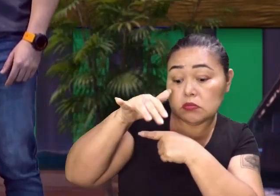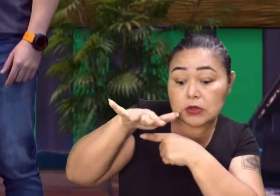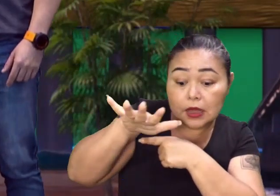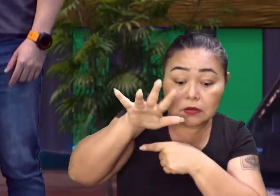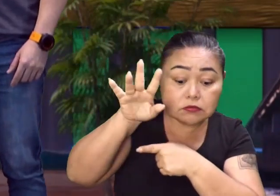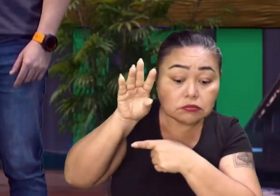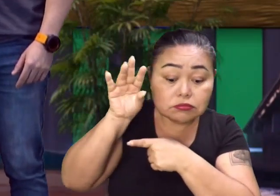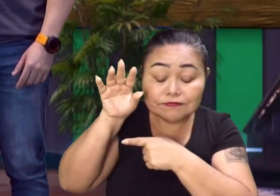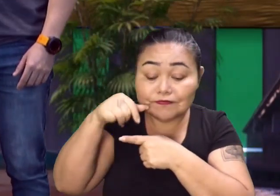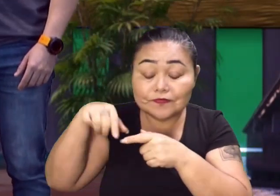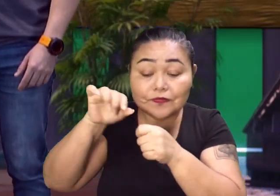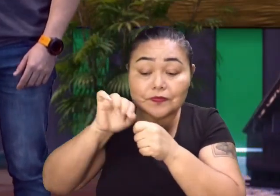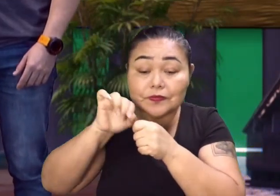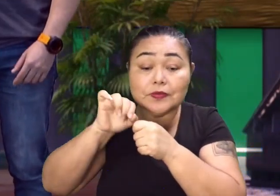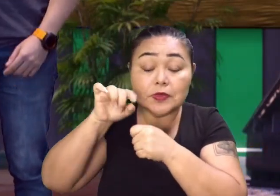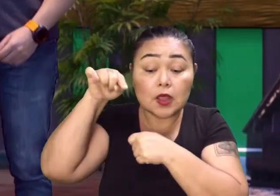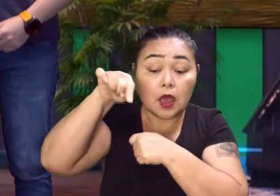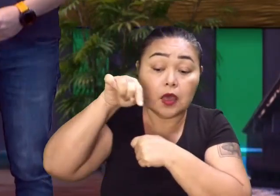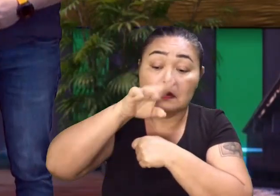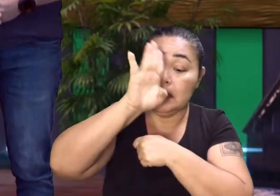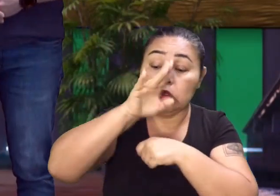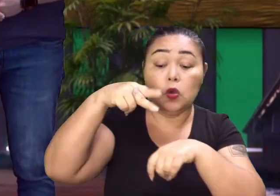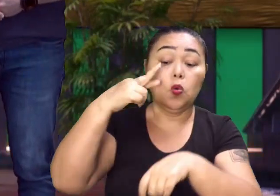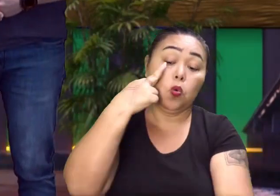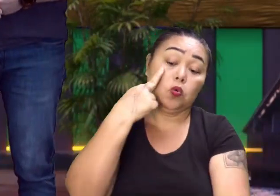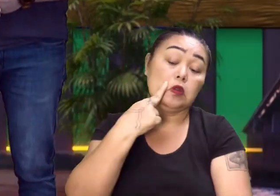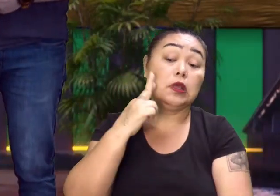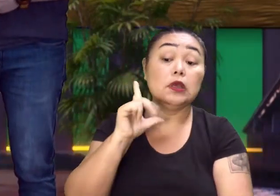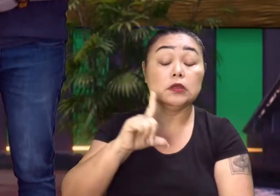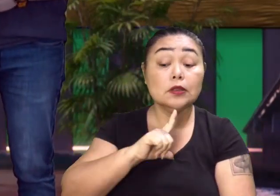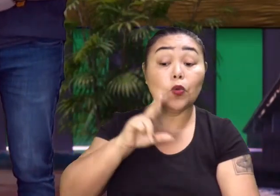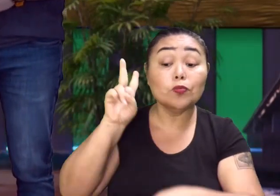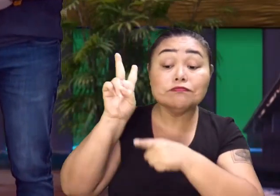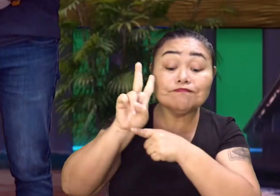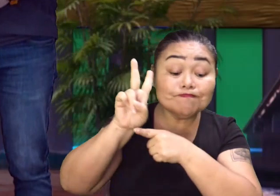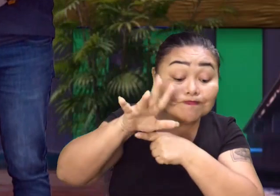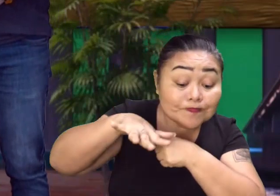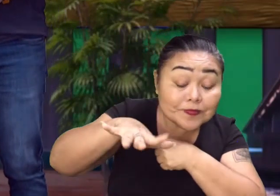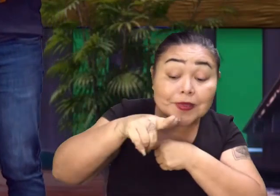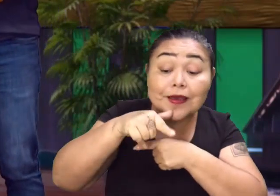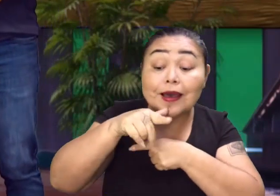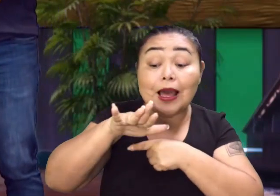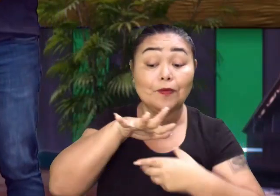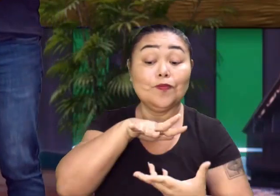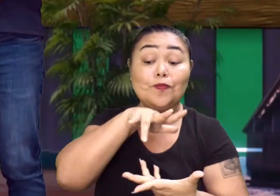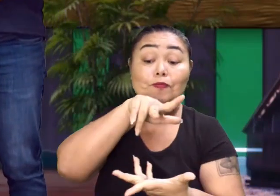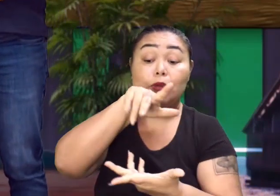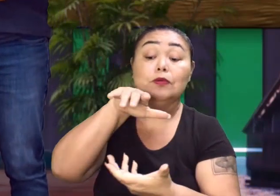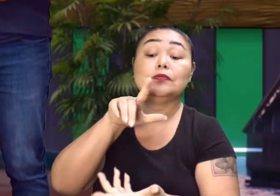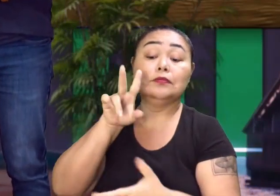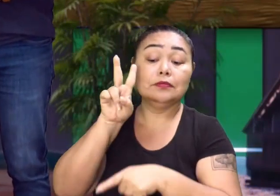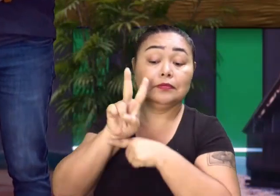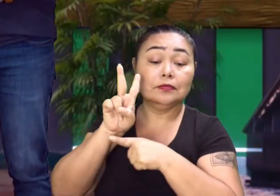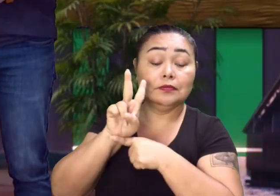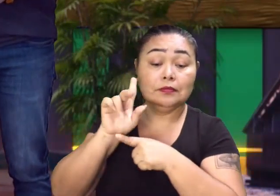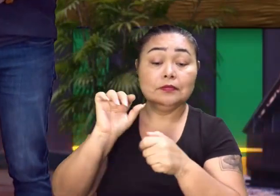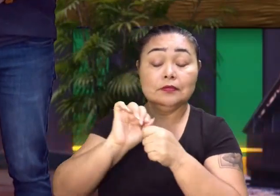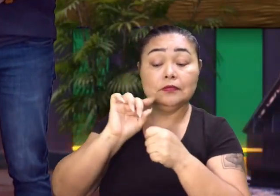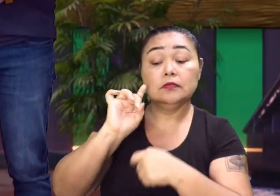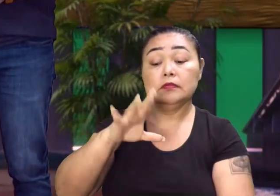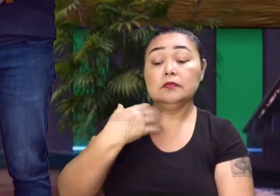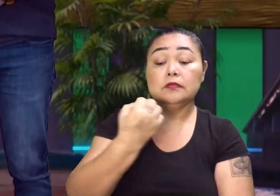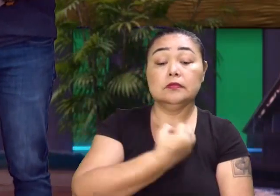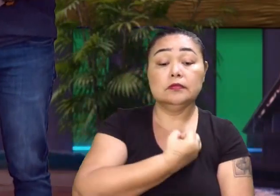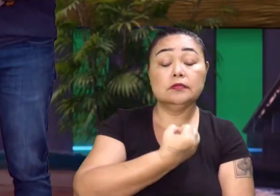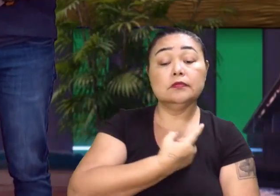ou Rondônia, a nível mundial. Exato. A importância dessa água, né? Muito bem. Só por esses números que